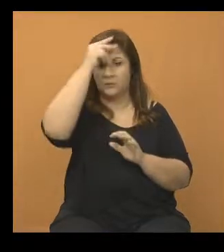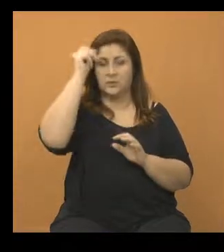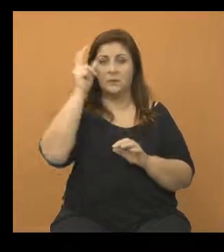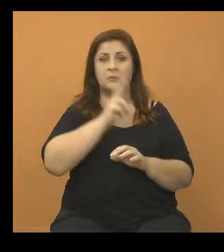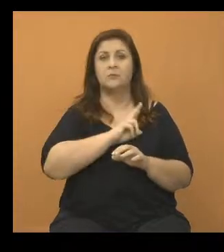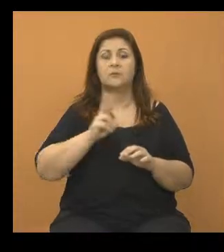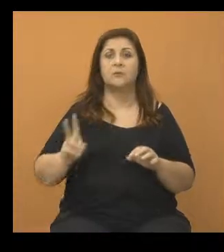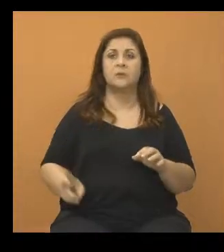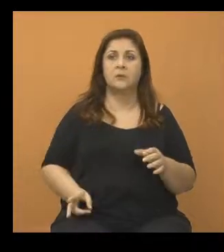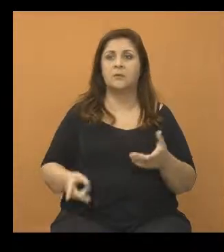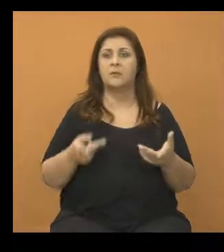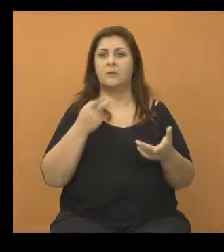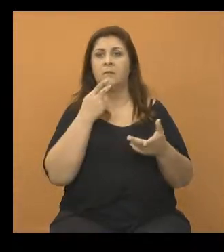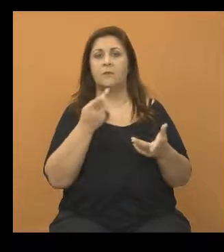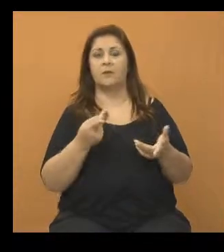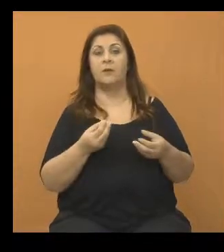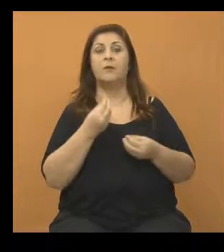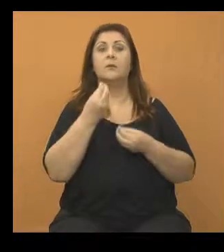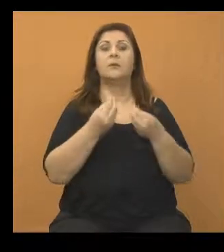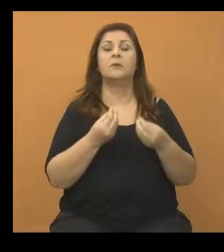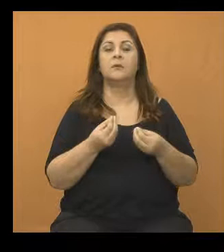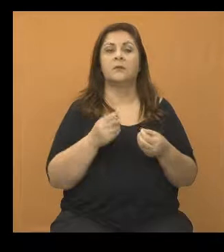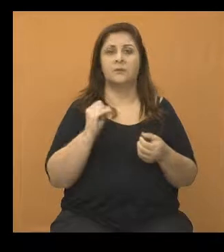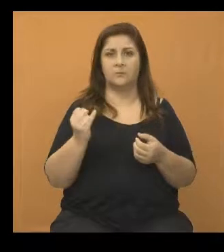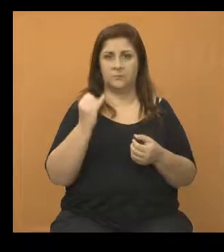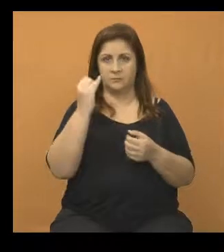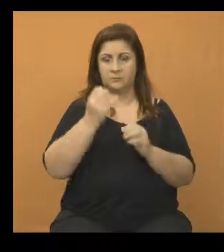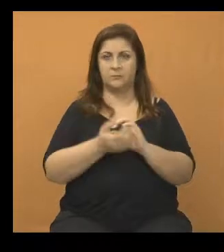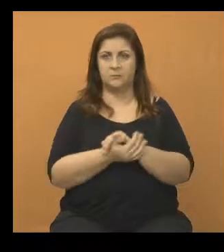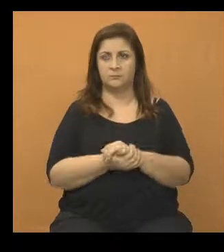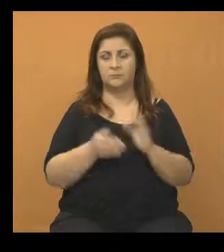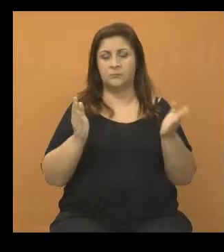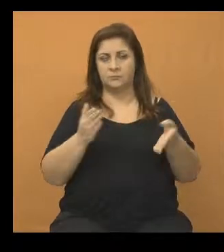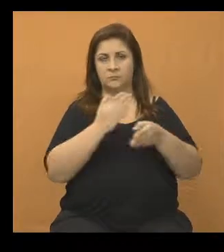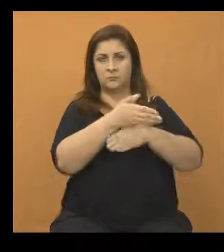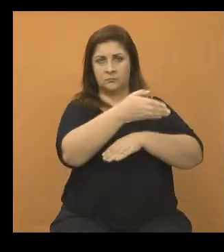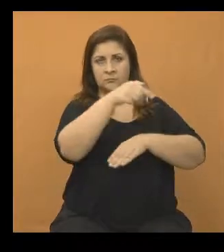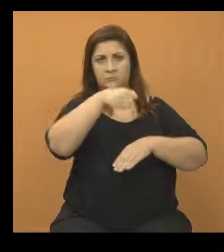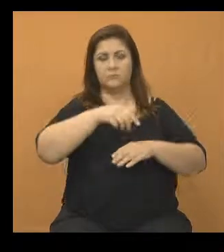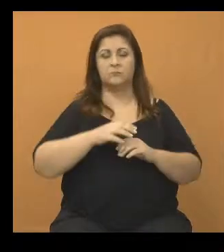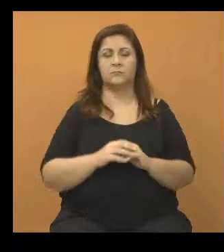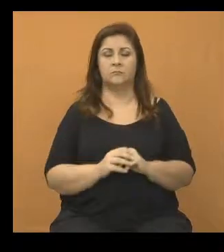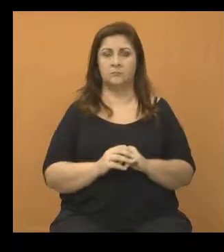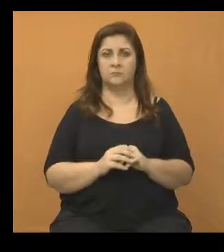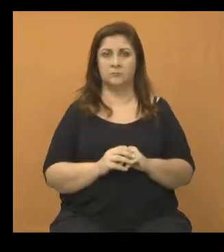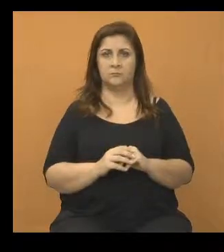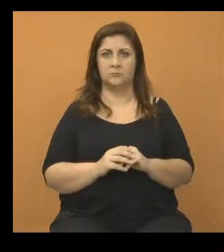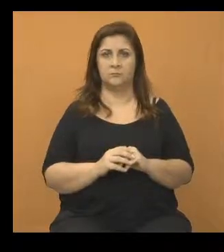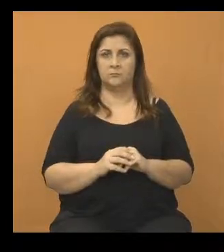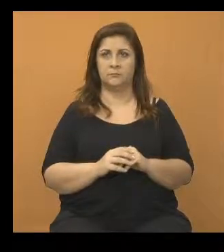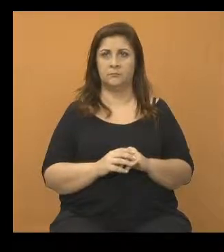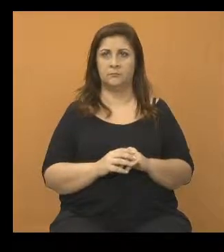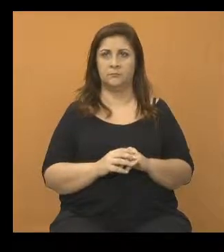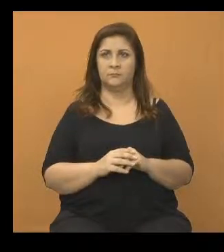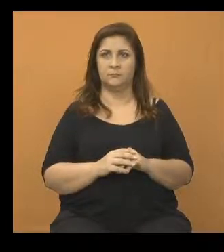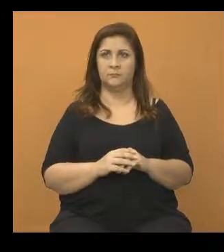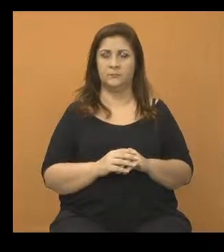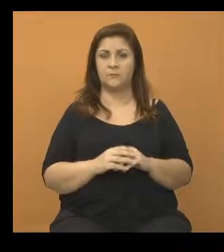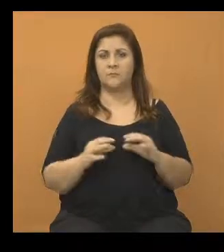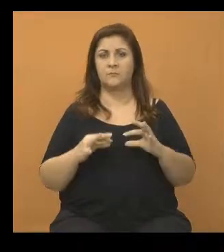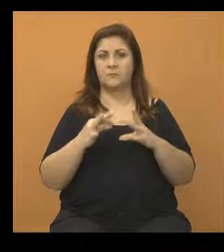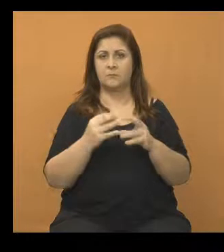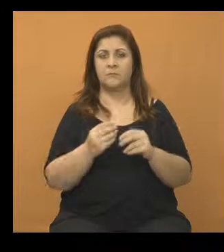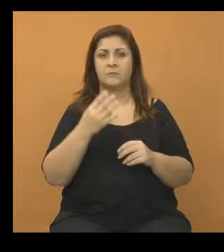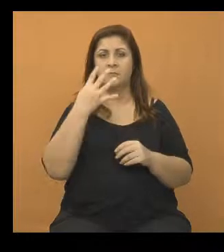vereadores possam ir, e o orçamento impositivo que foi aprovado aqui, a gente possa executar. Então, ao todo, são